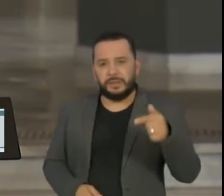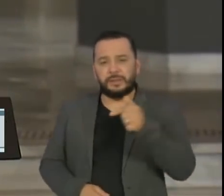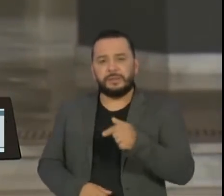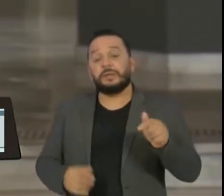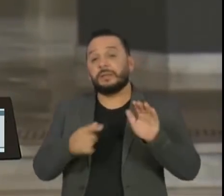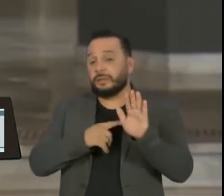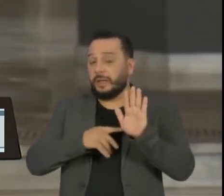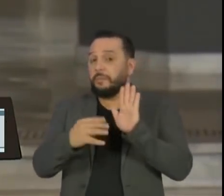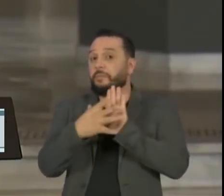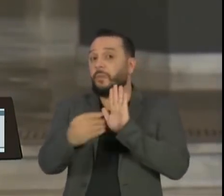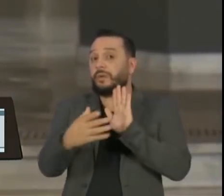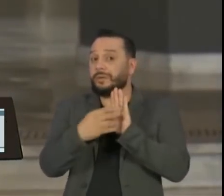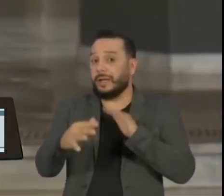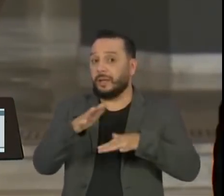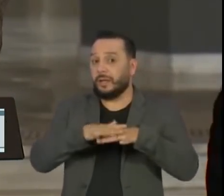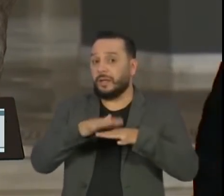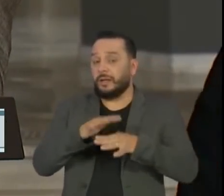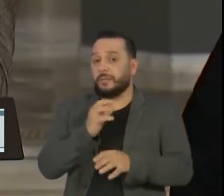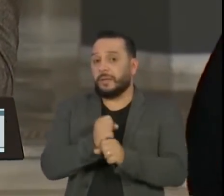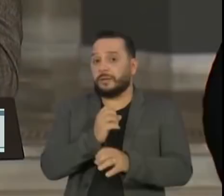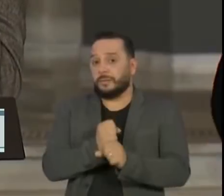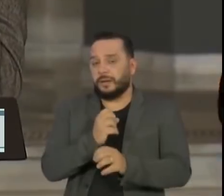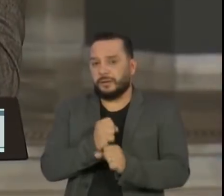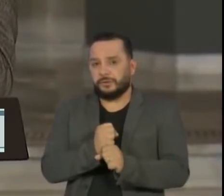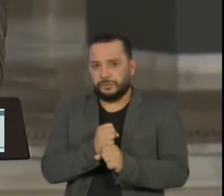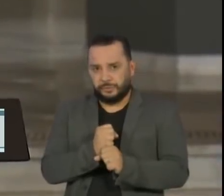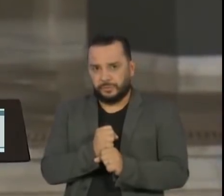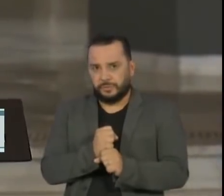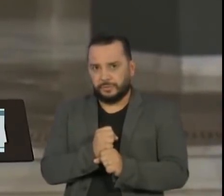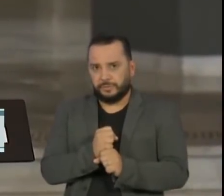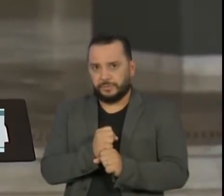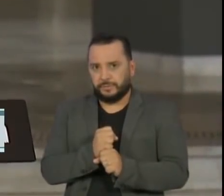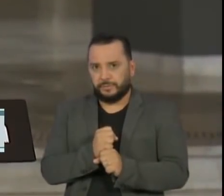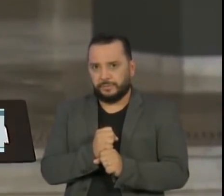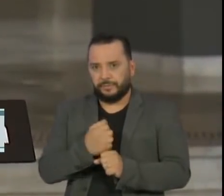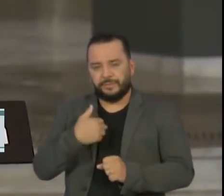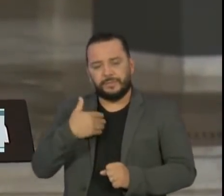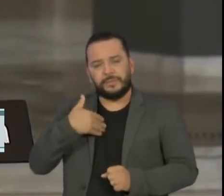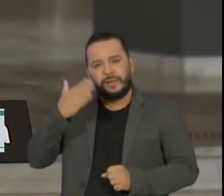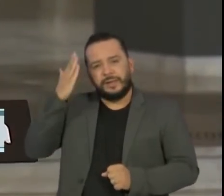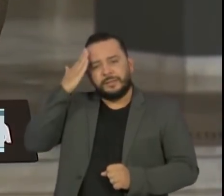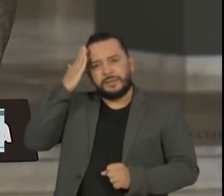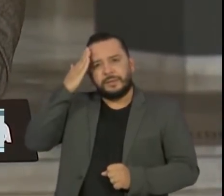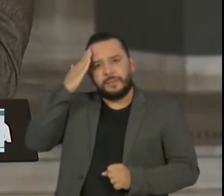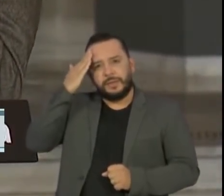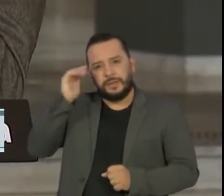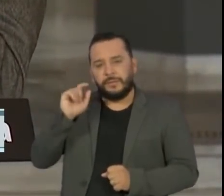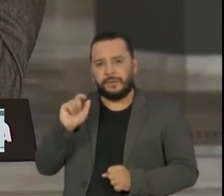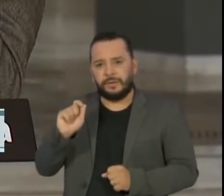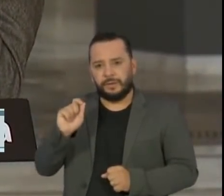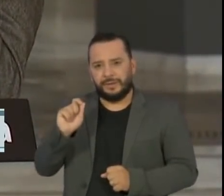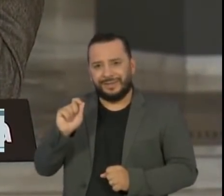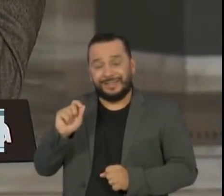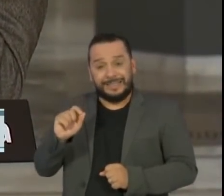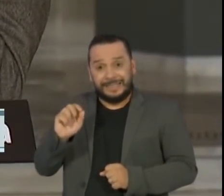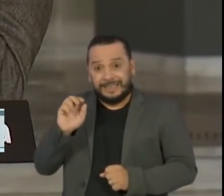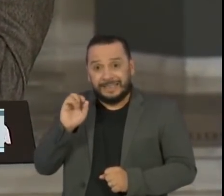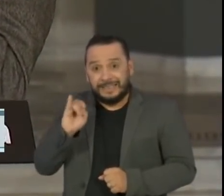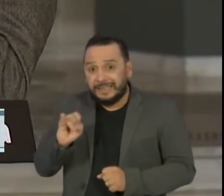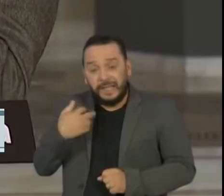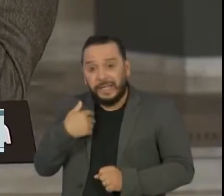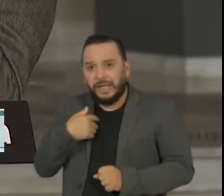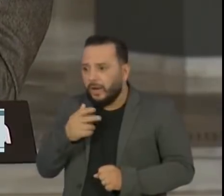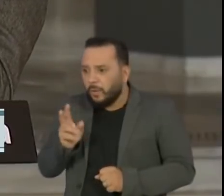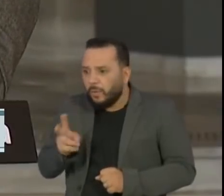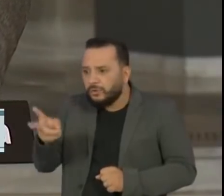modelo matemático que prevê, se todas as condições persistirem a mesma,